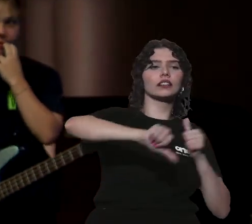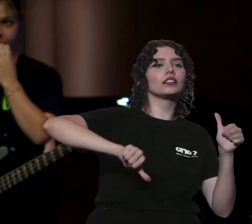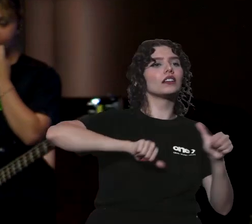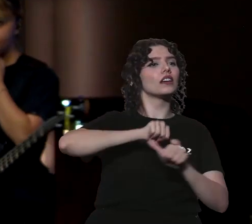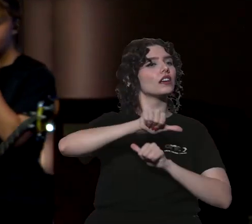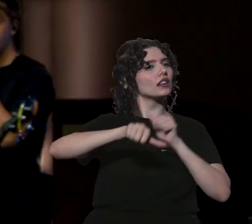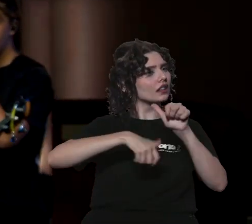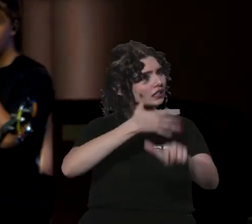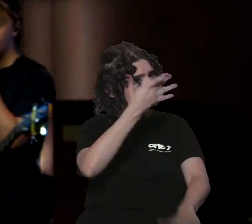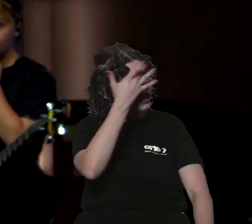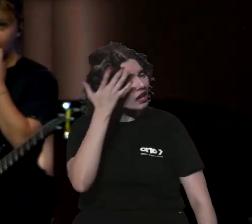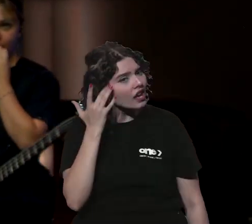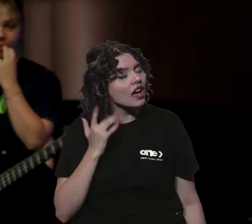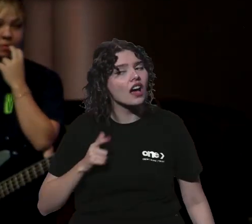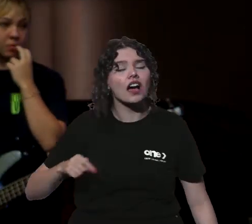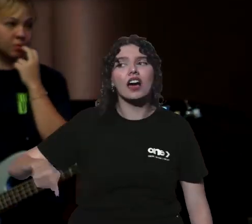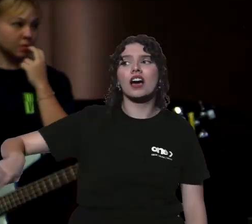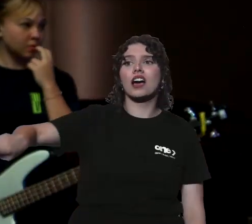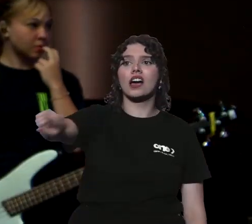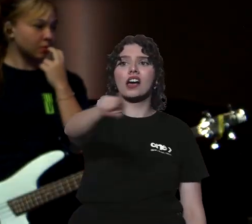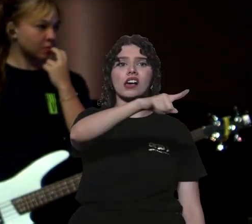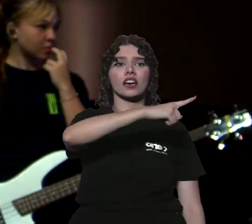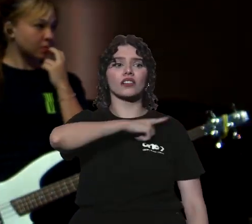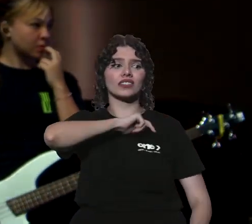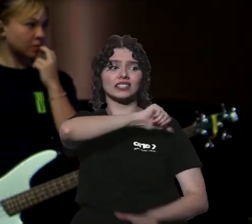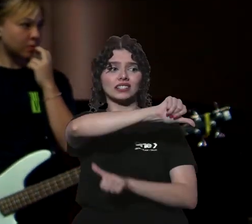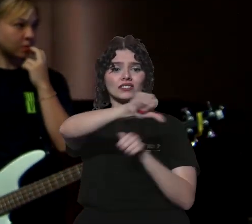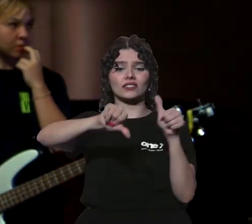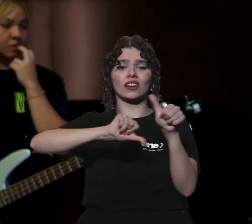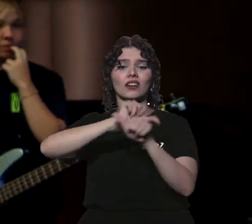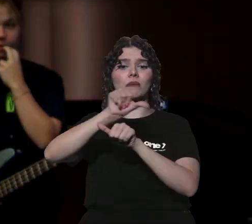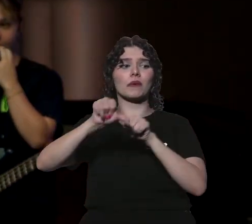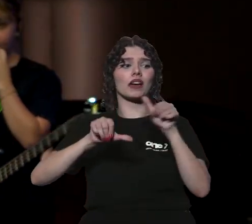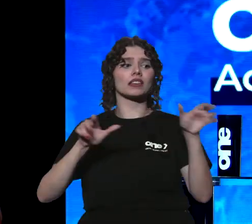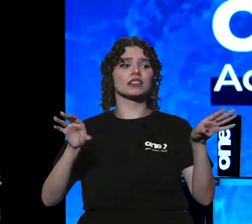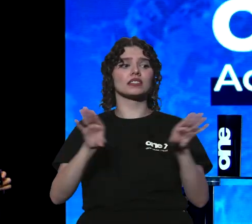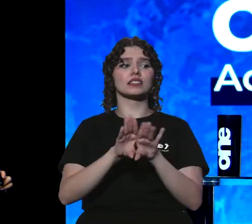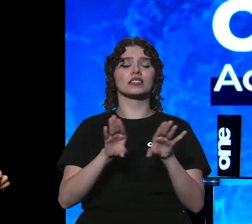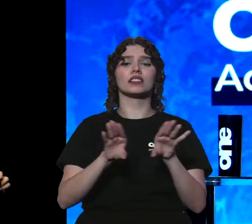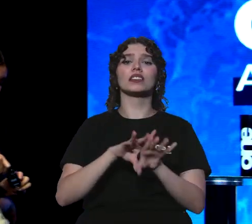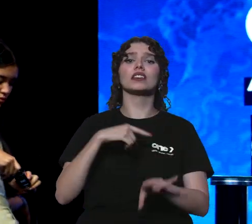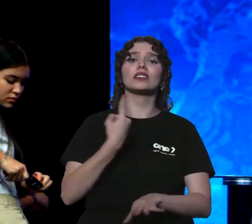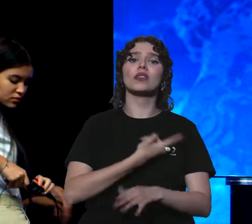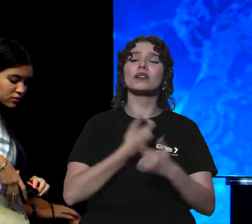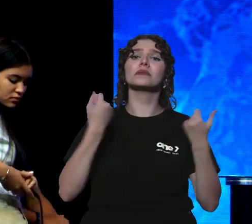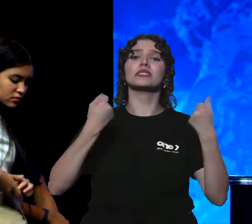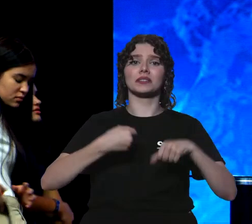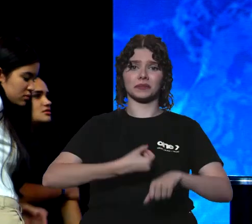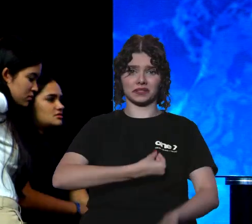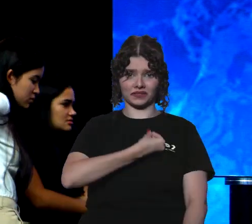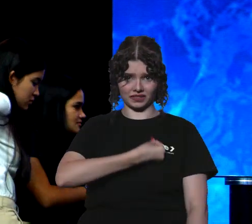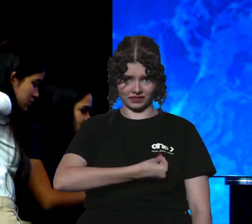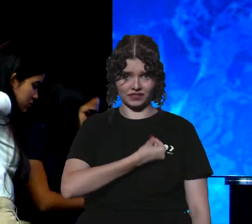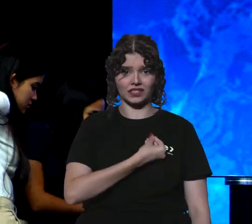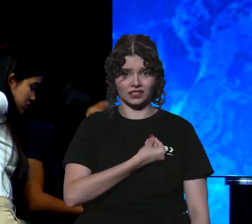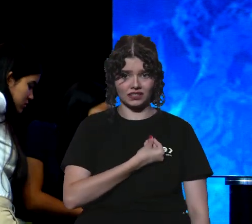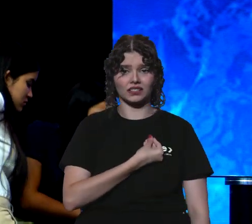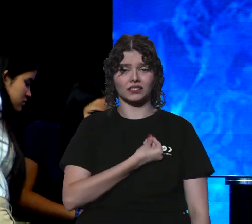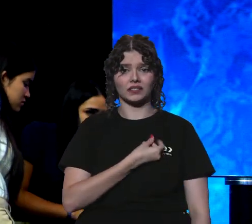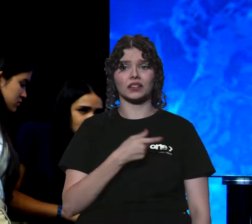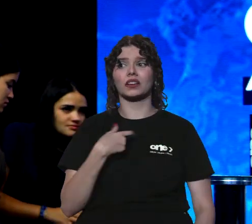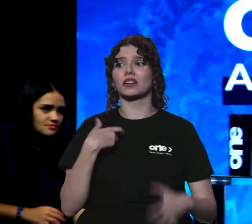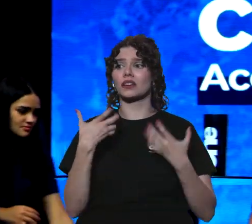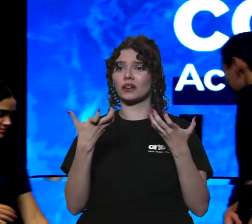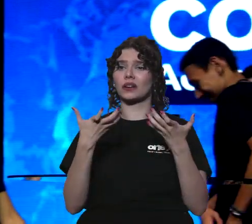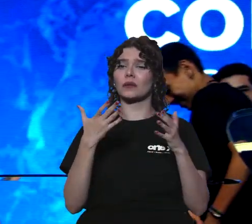das pessoas ao nosso redor serão transformadas. Nós precisamos viver isso. Por isso eu quero